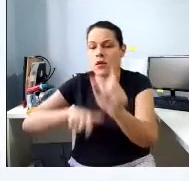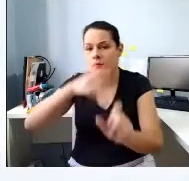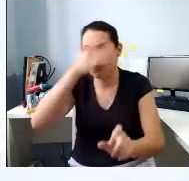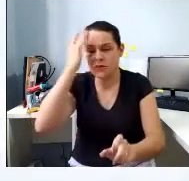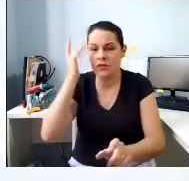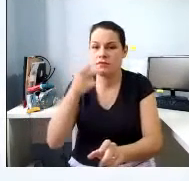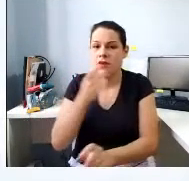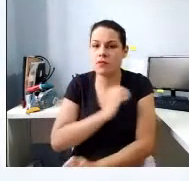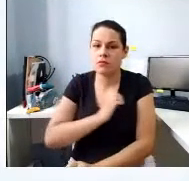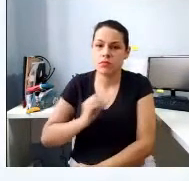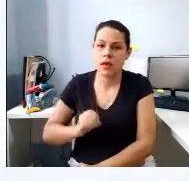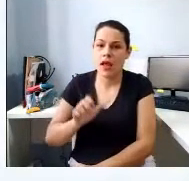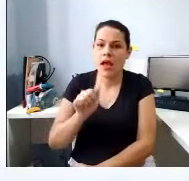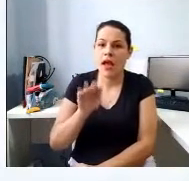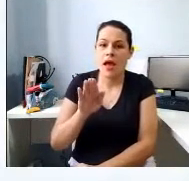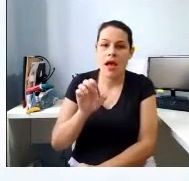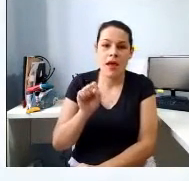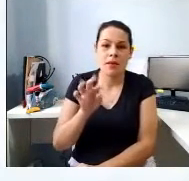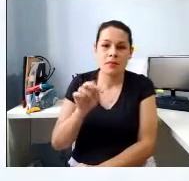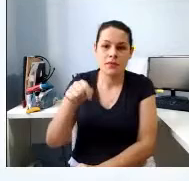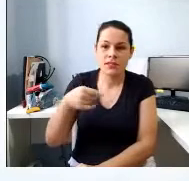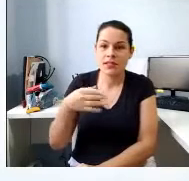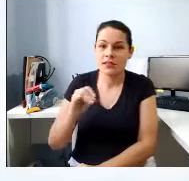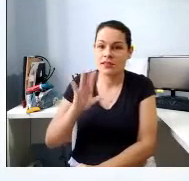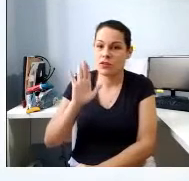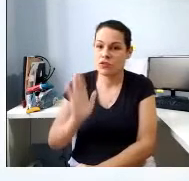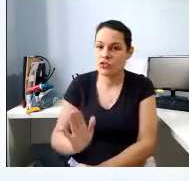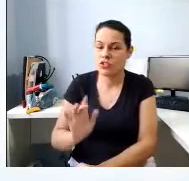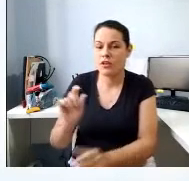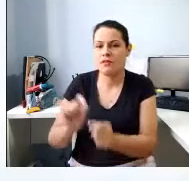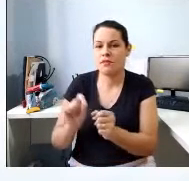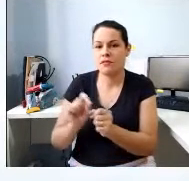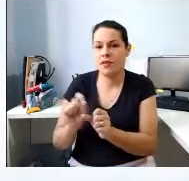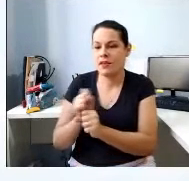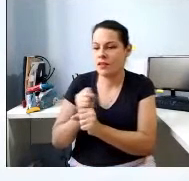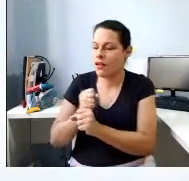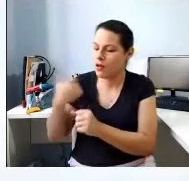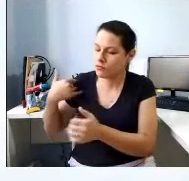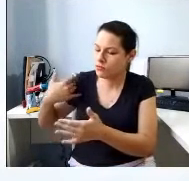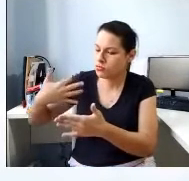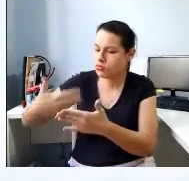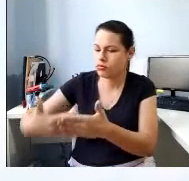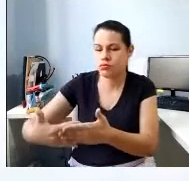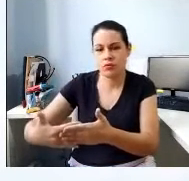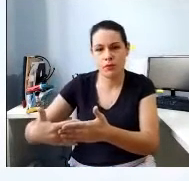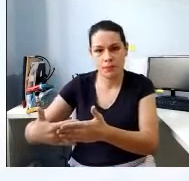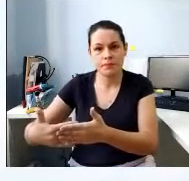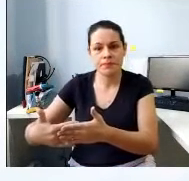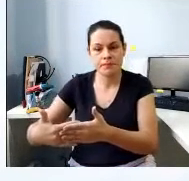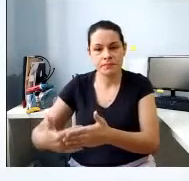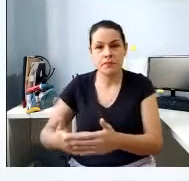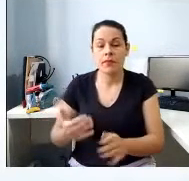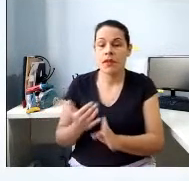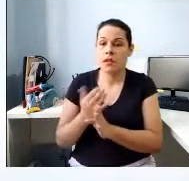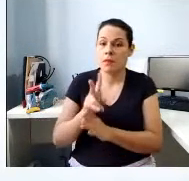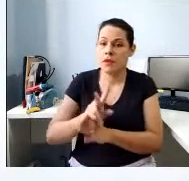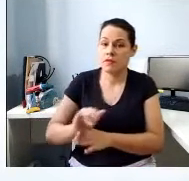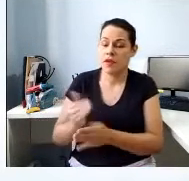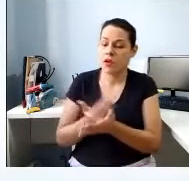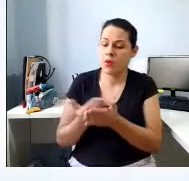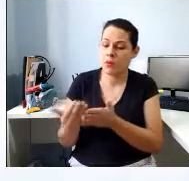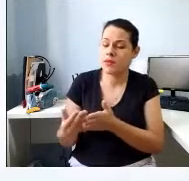abstenção provavelmente já registrada, né, ao longo do nossa história, então acho que isso também. E ela vai inaugurar coisas